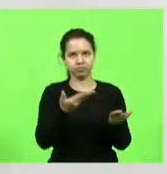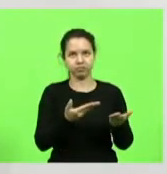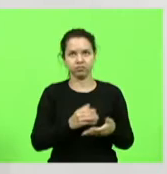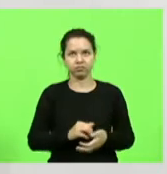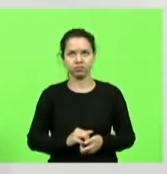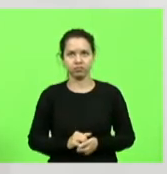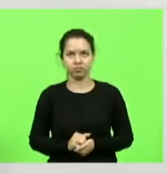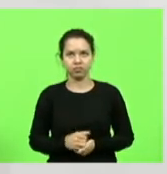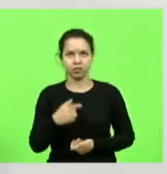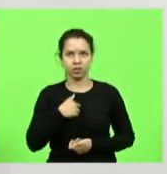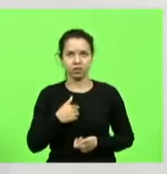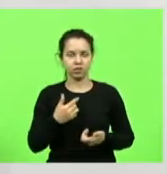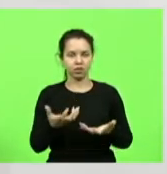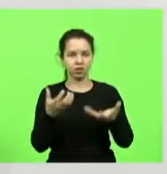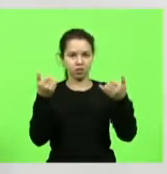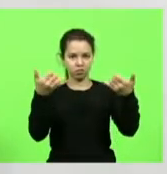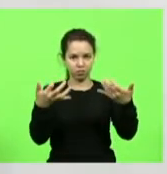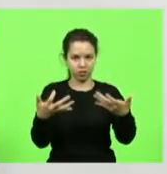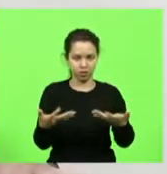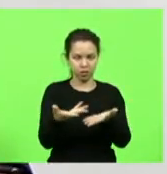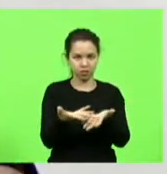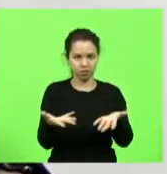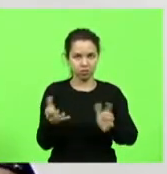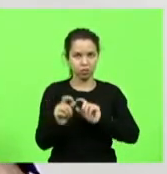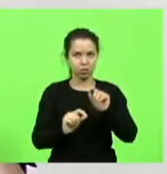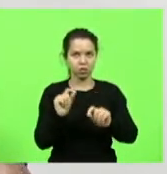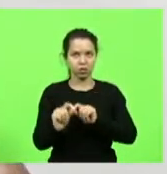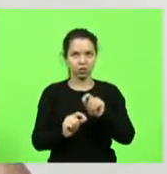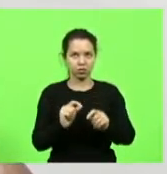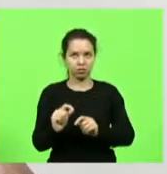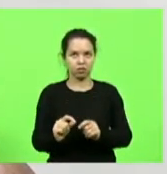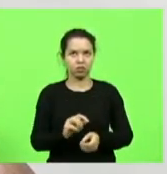O que eu quero dizer para os senhores é que